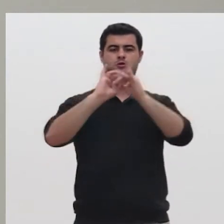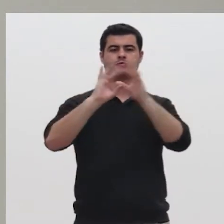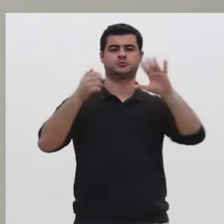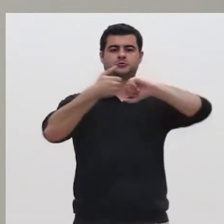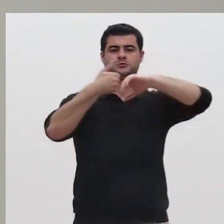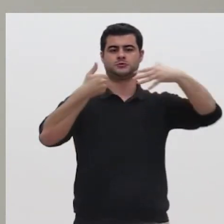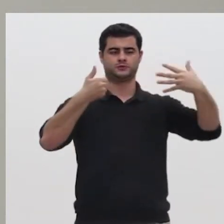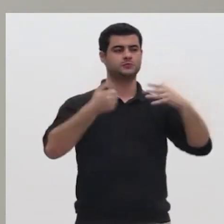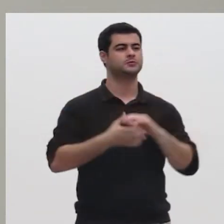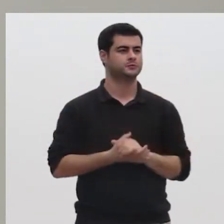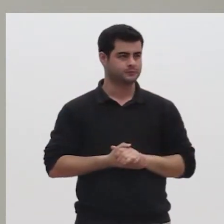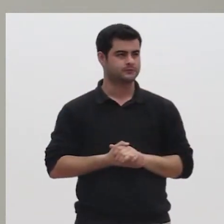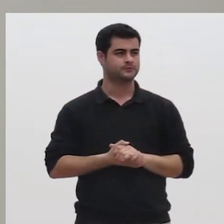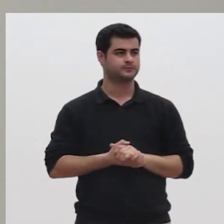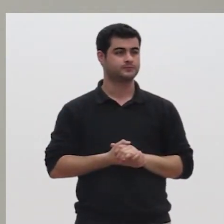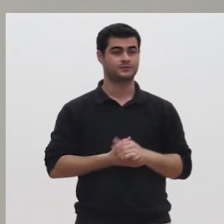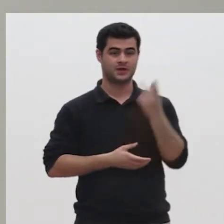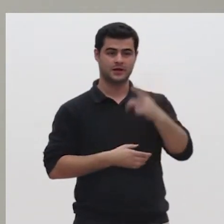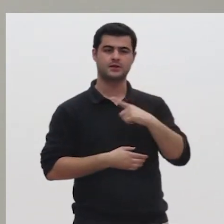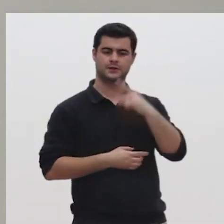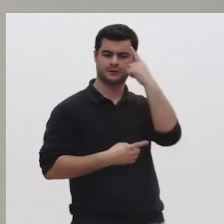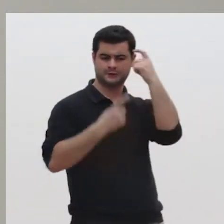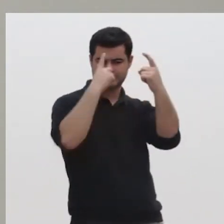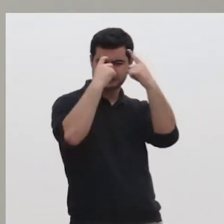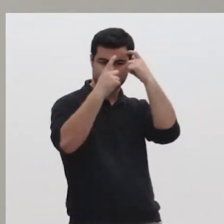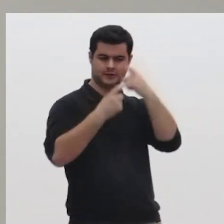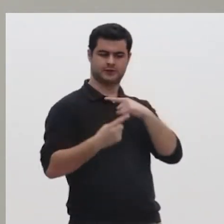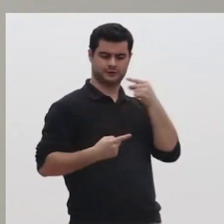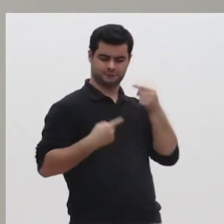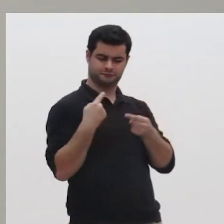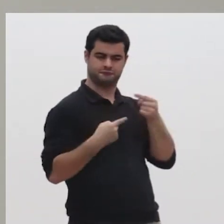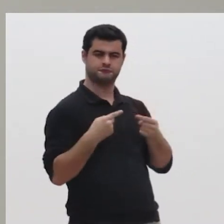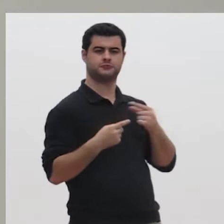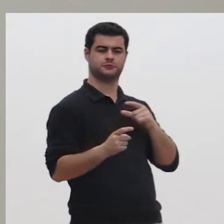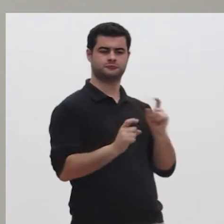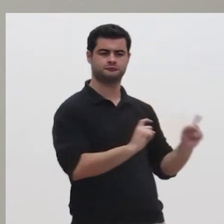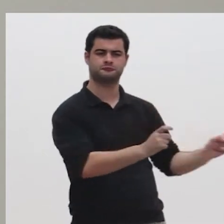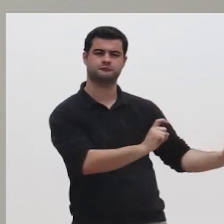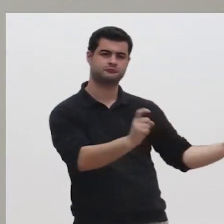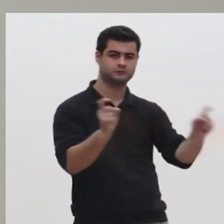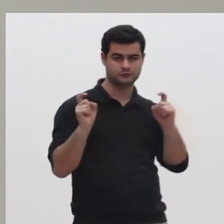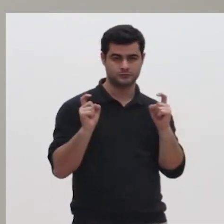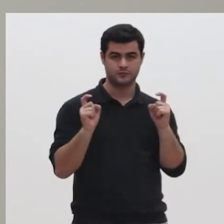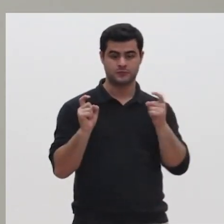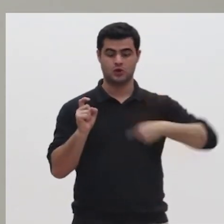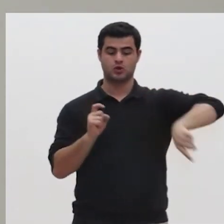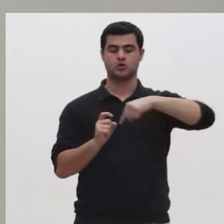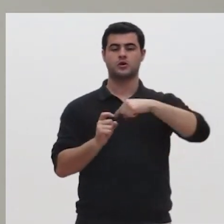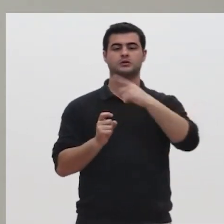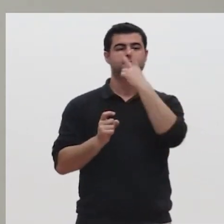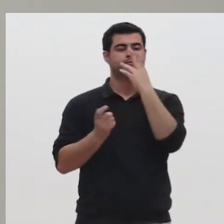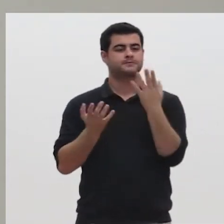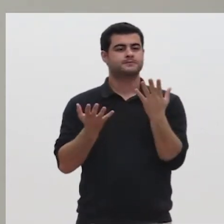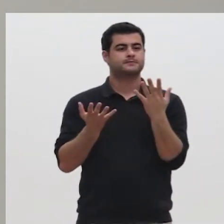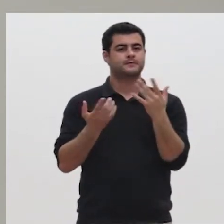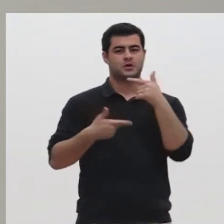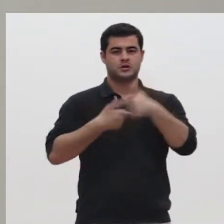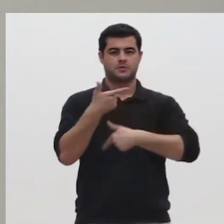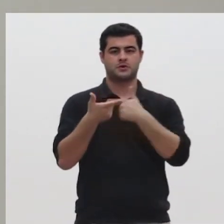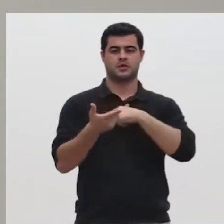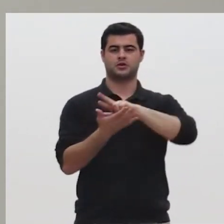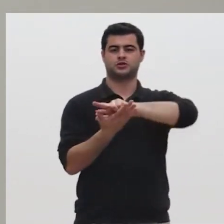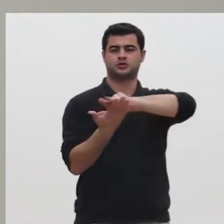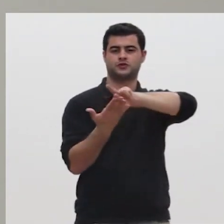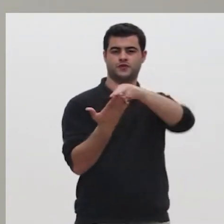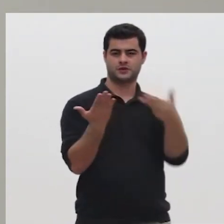debate. Aqui as ideias surgem, aqui as ideias são debatidas, aqui nós trabalhamos com a